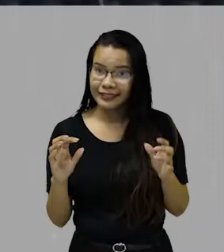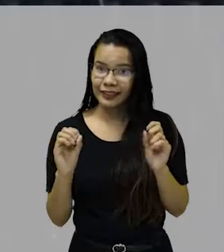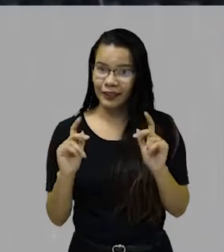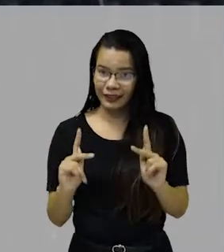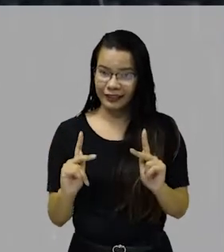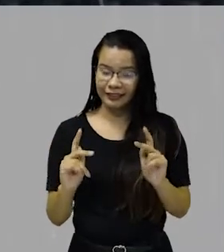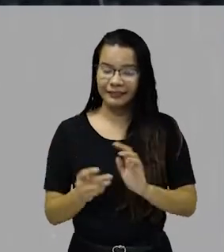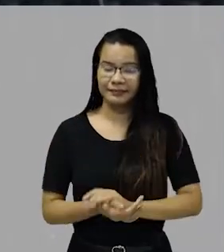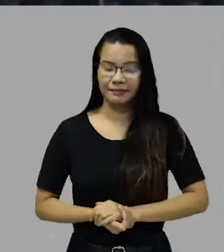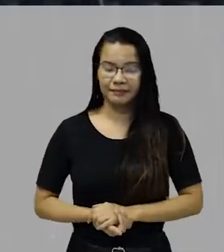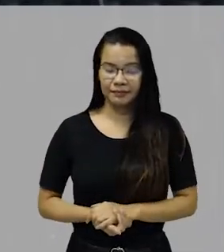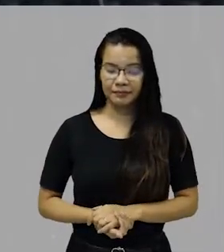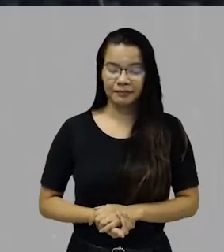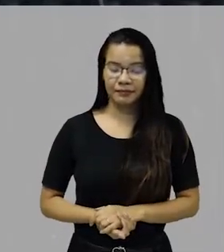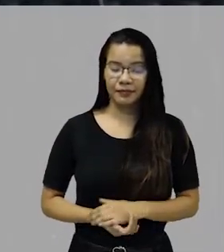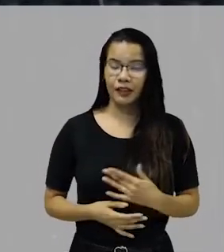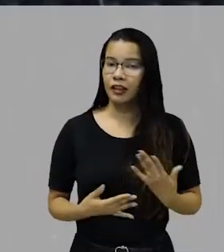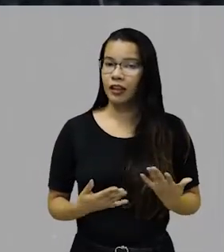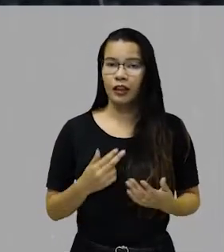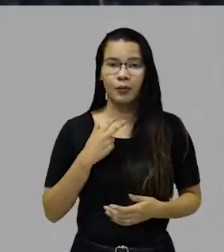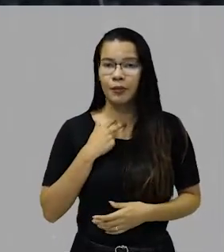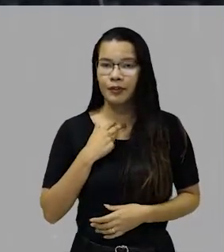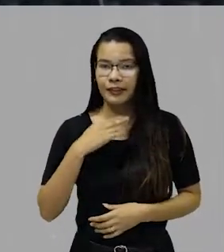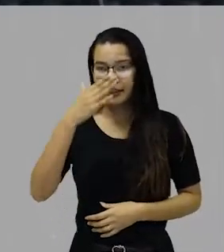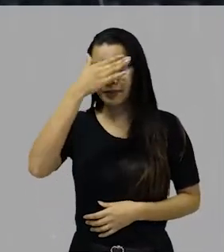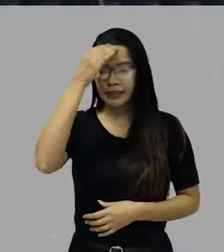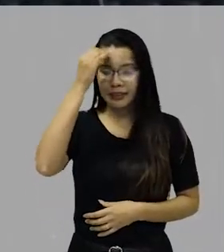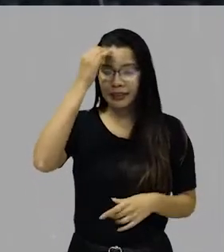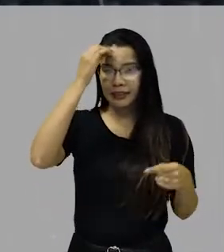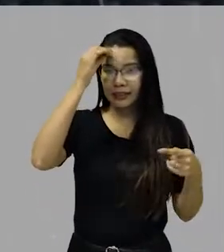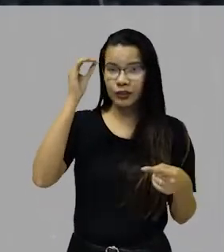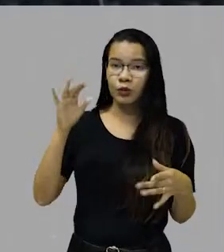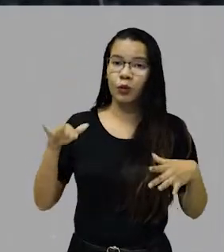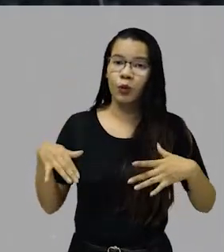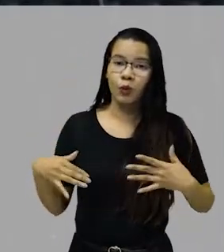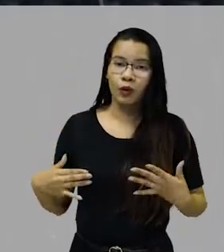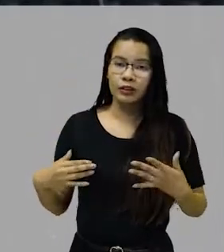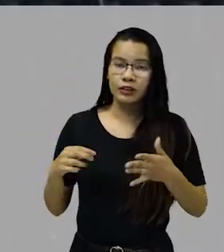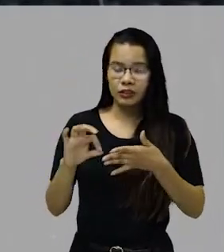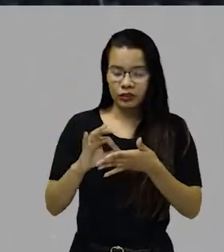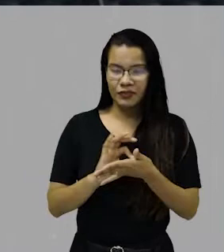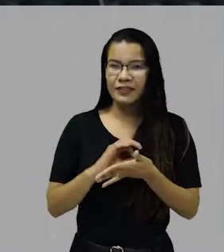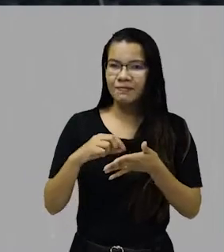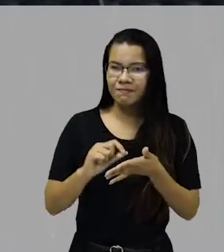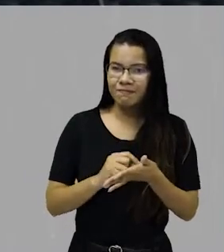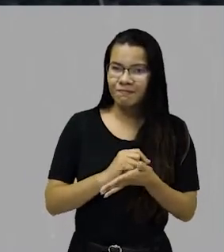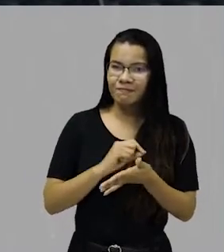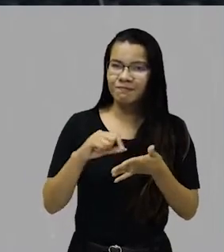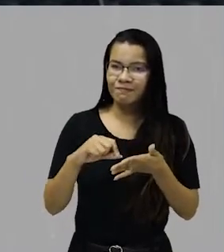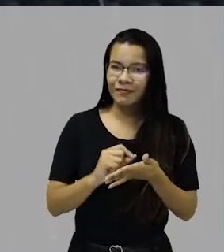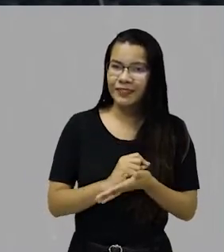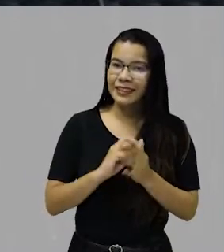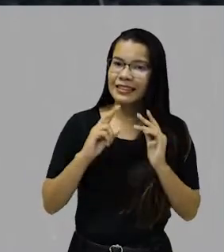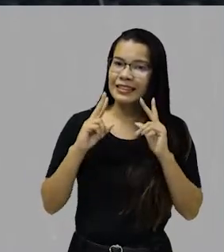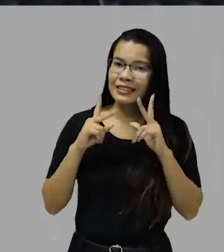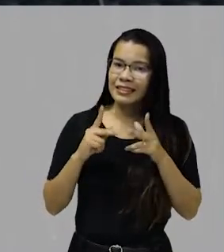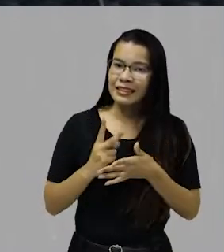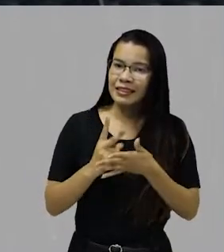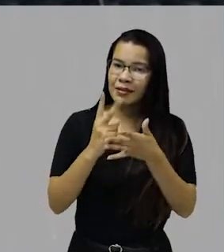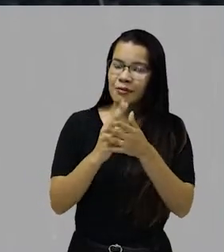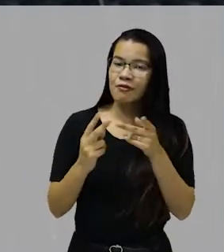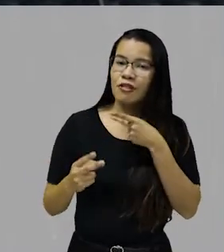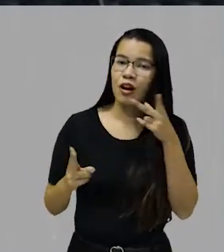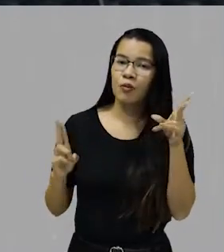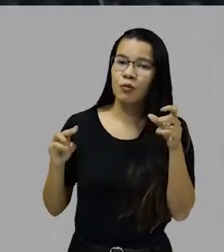mensagem. Nós não podemos esquecer isso. Quando estivermos escrevendo, né, sempre eu vou falar de redação,